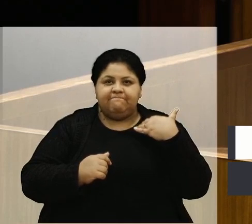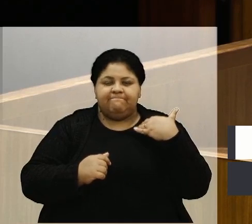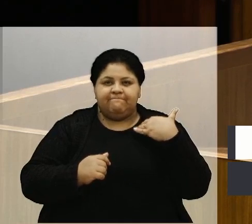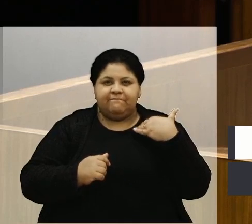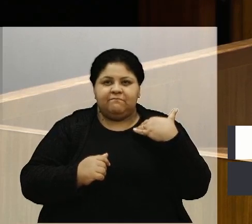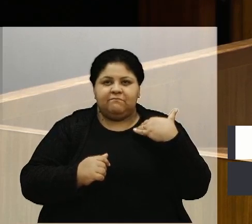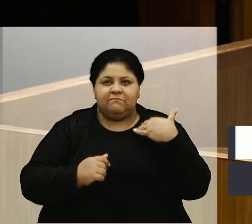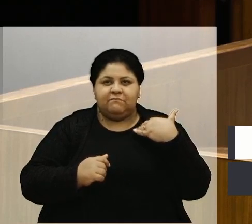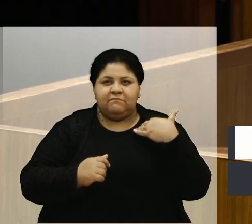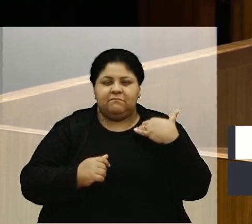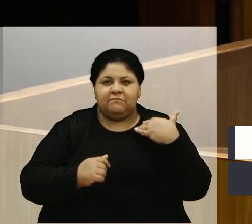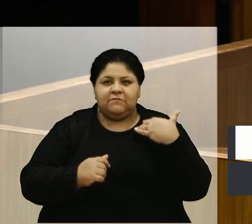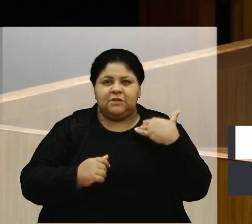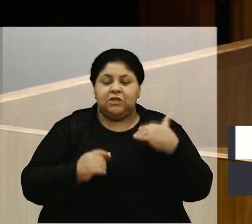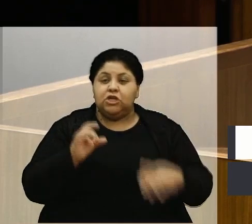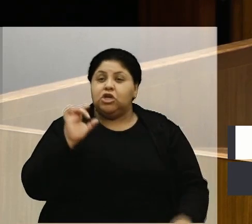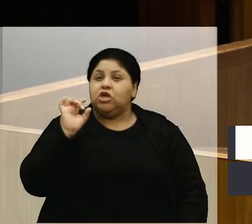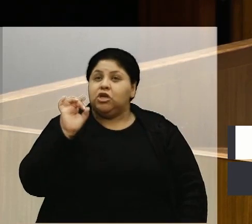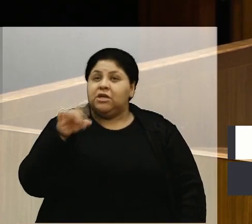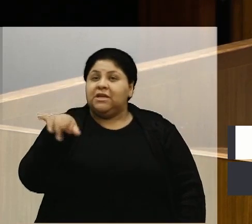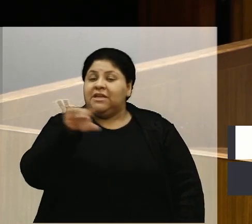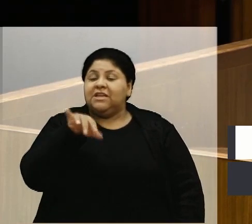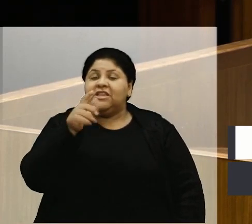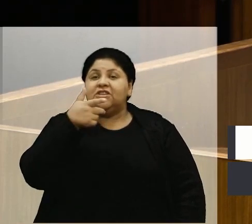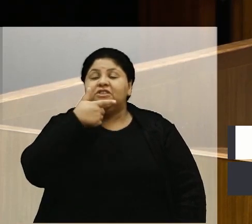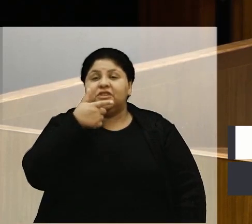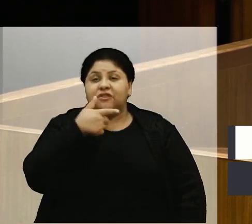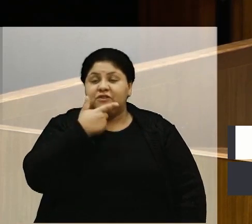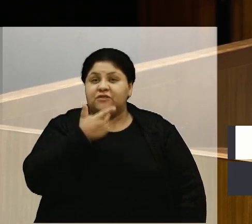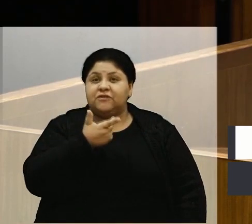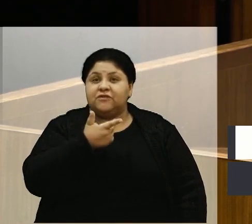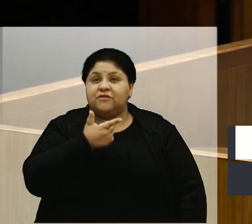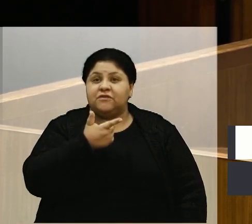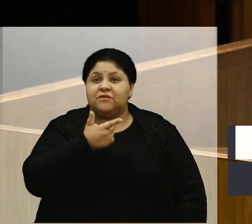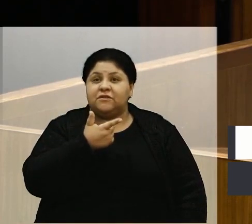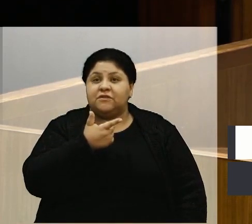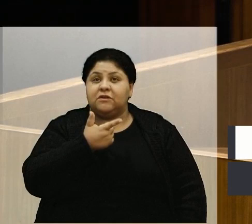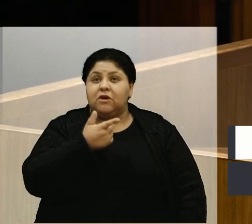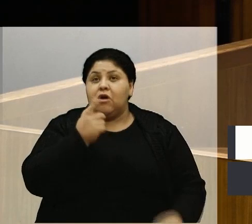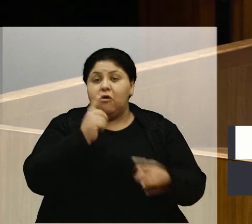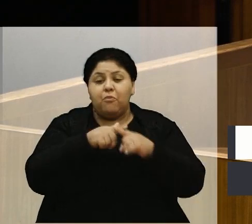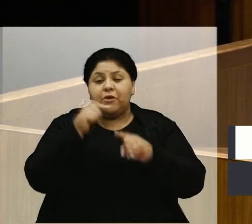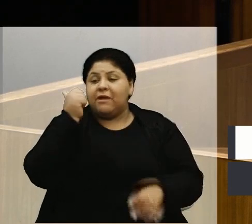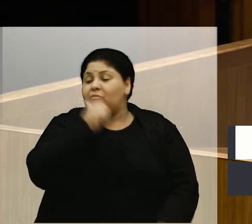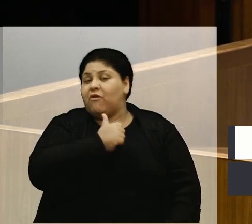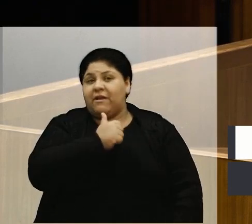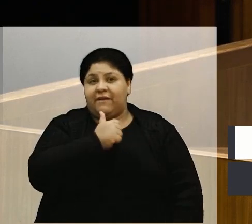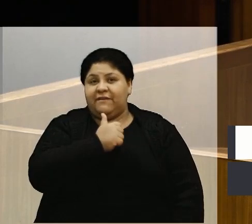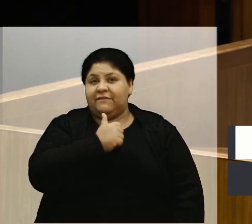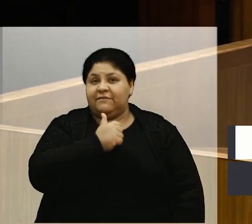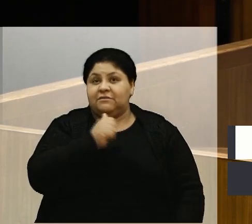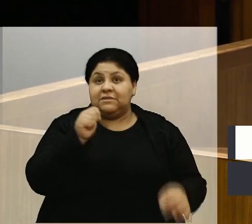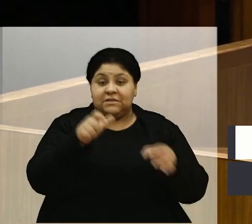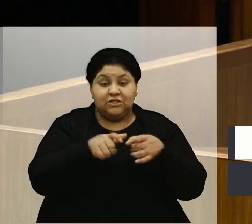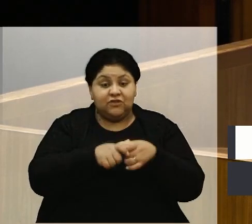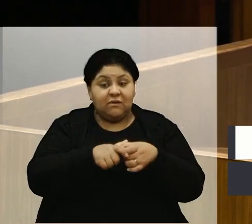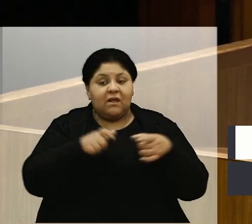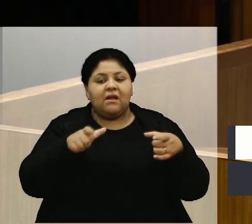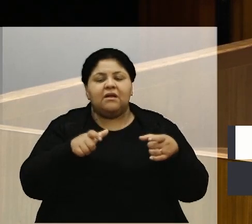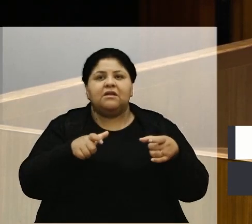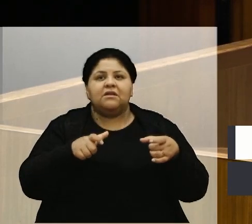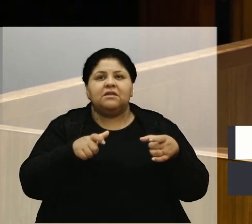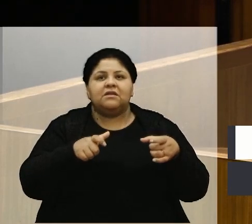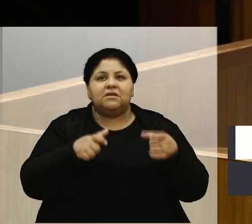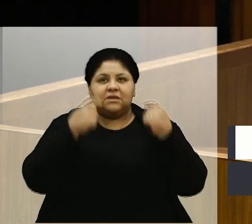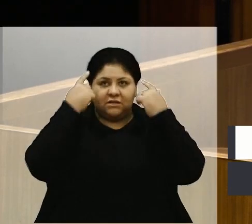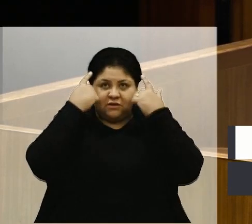casa. Simplesmente, né, a gente fala pelo fato de serem mulheres. Na sua grande maioria,